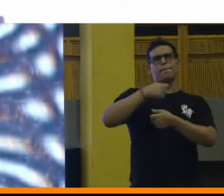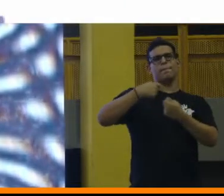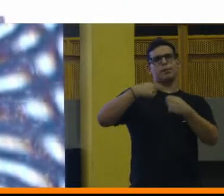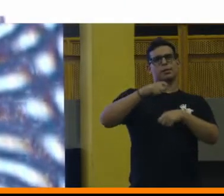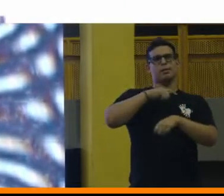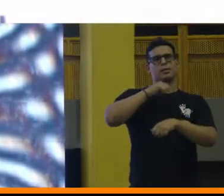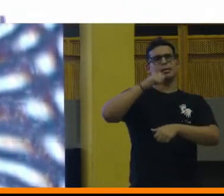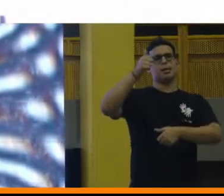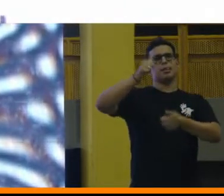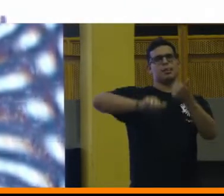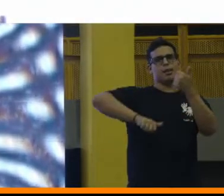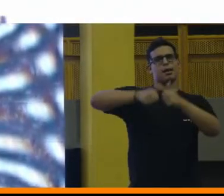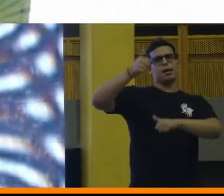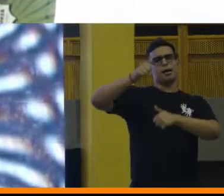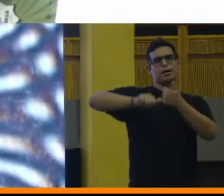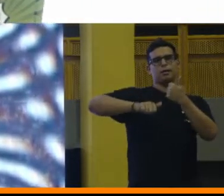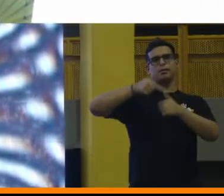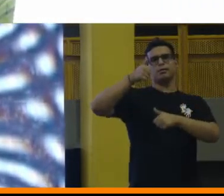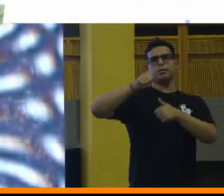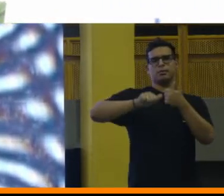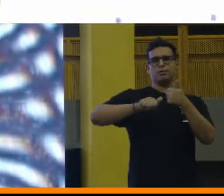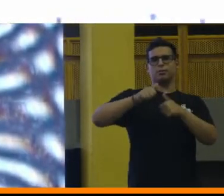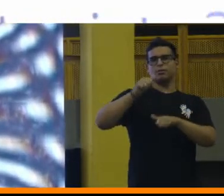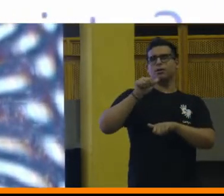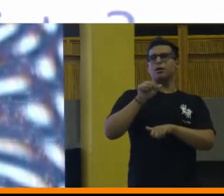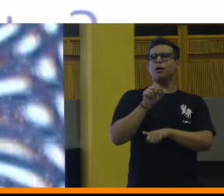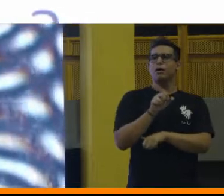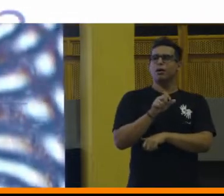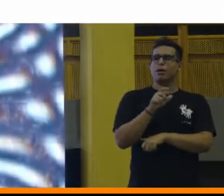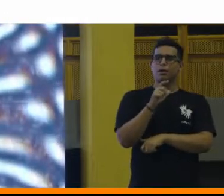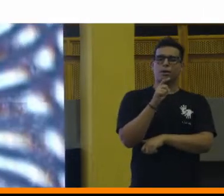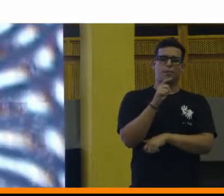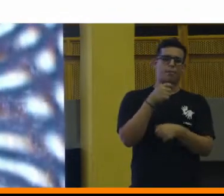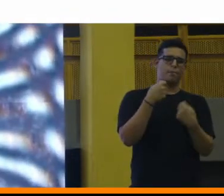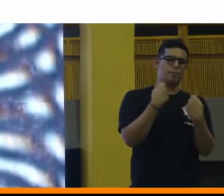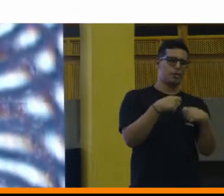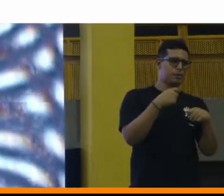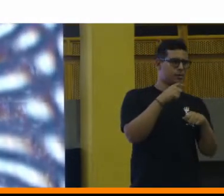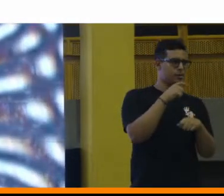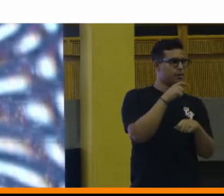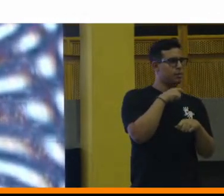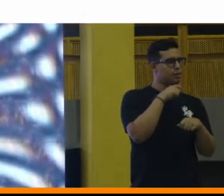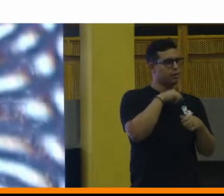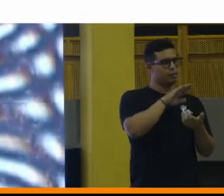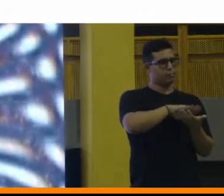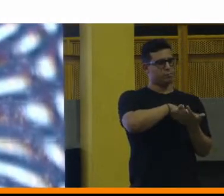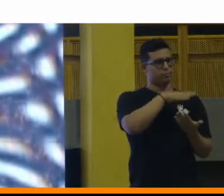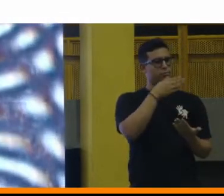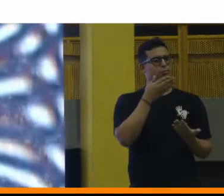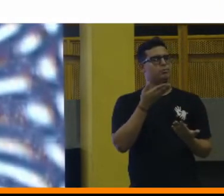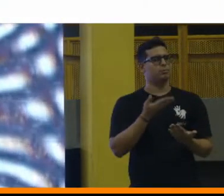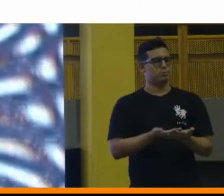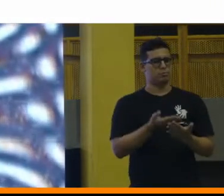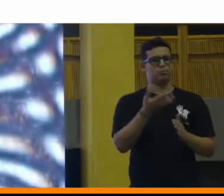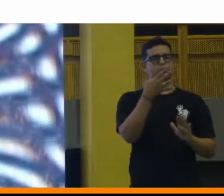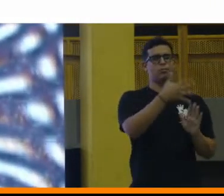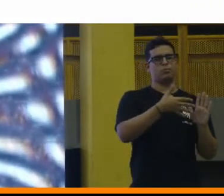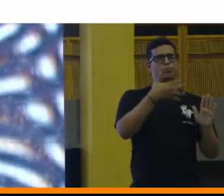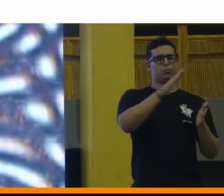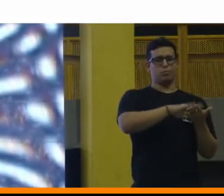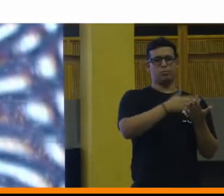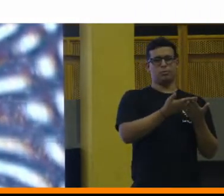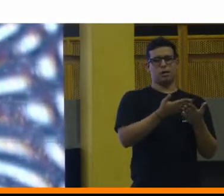que vai para a interpretação do texto. E quando a gente vai para a aula